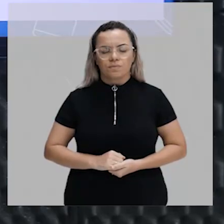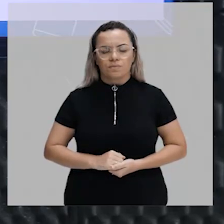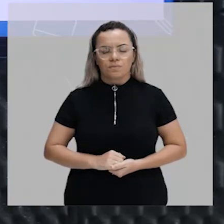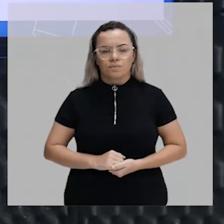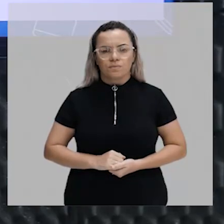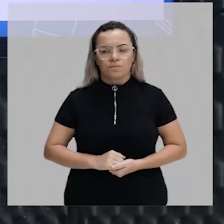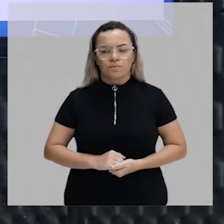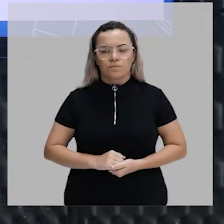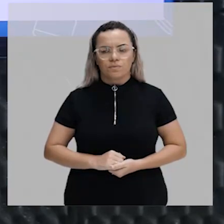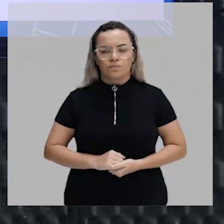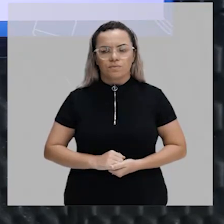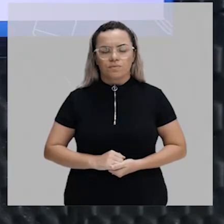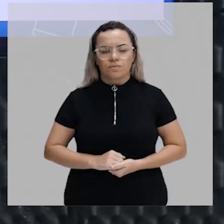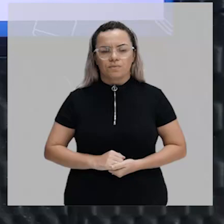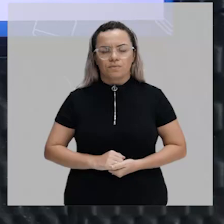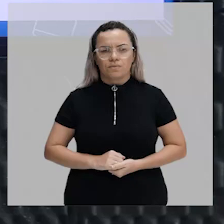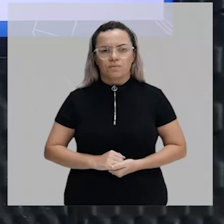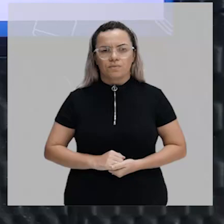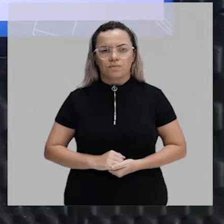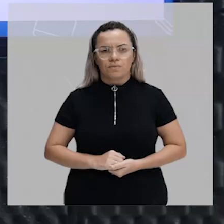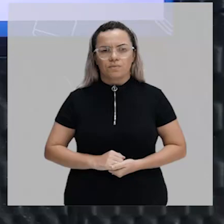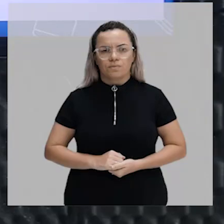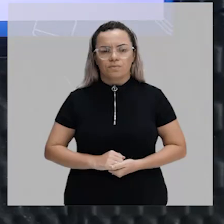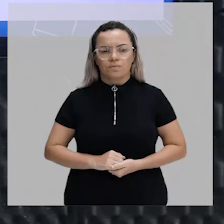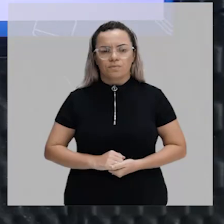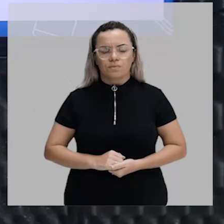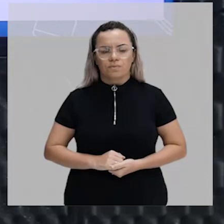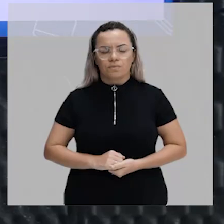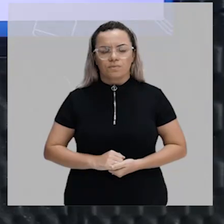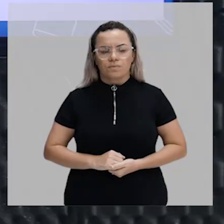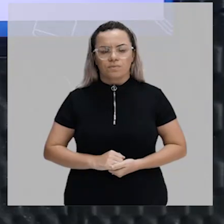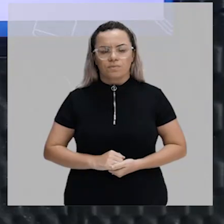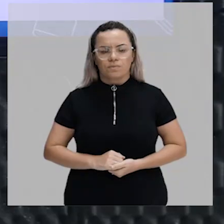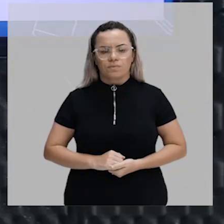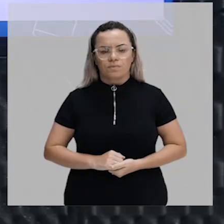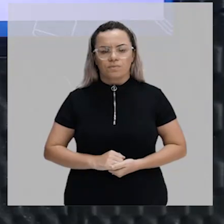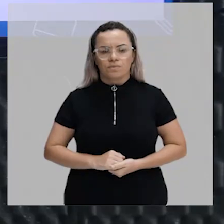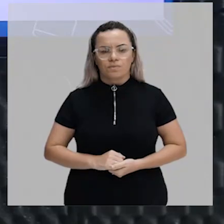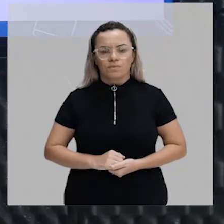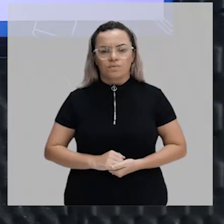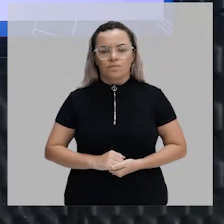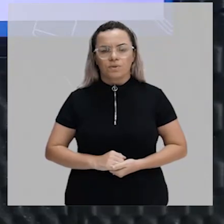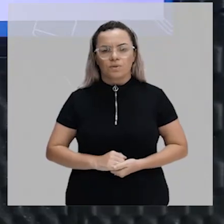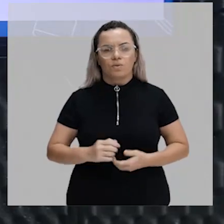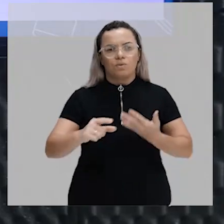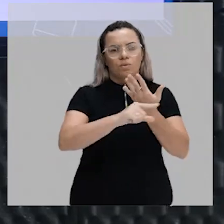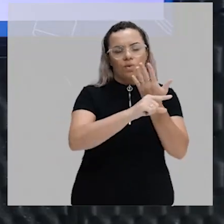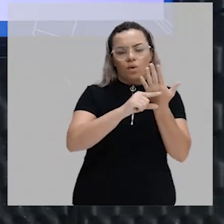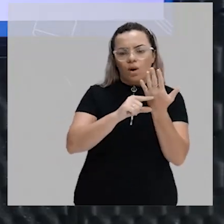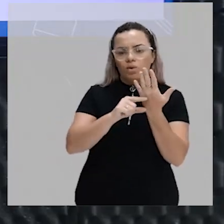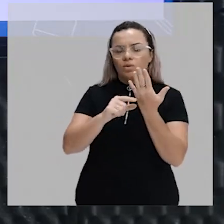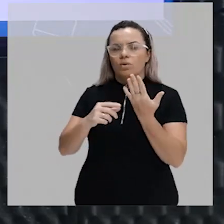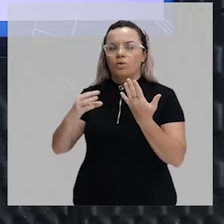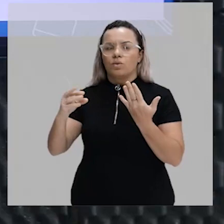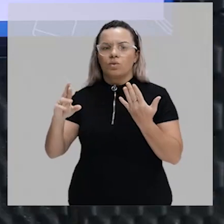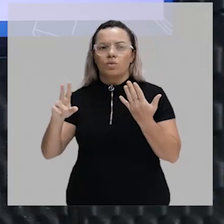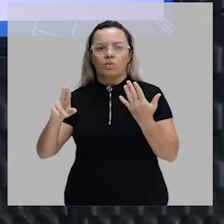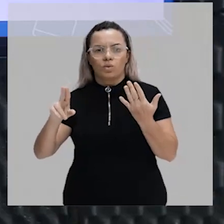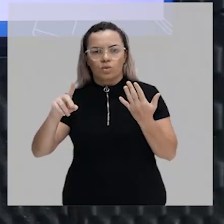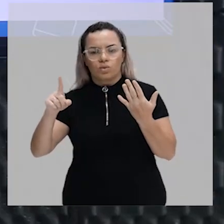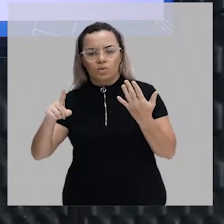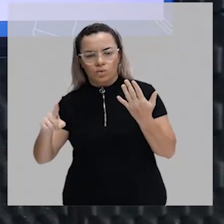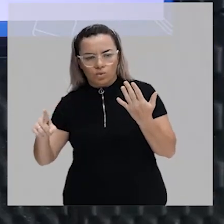saberes, tornando-te mais simples e mais puro. Então, o Cruz de Souza traz nesse